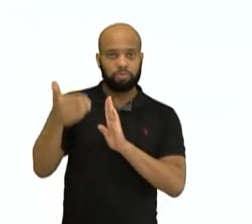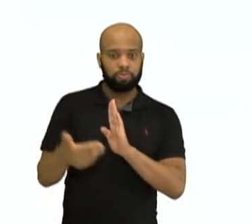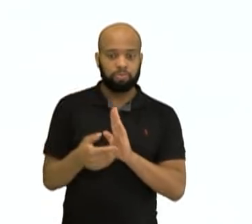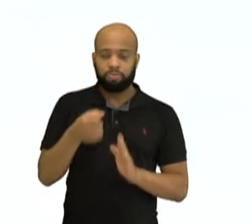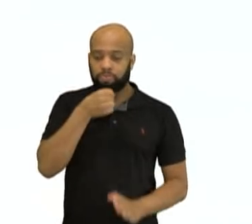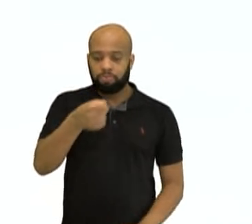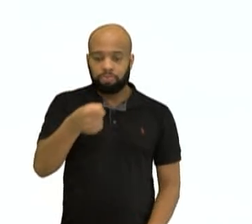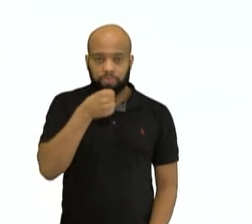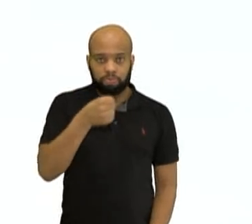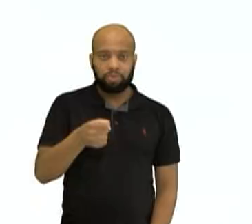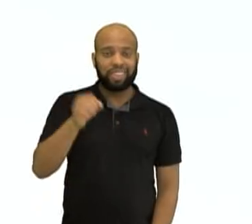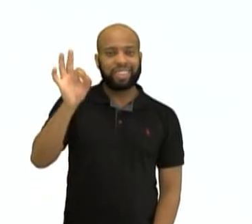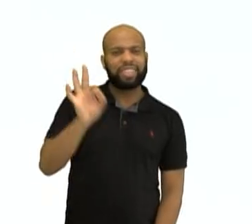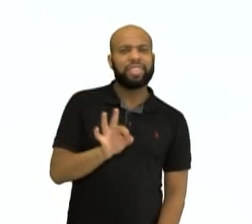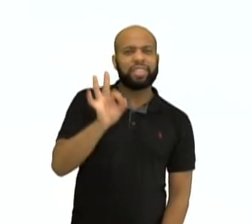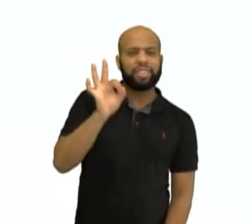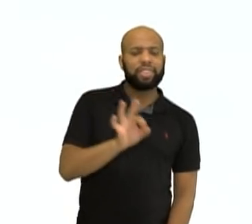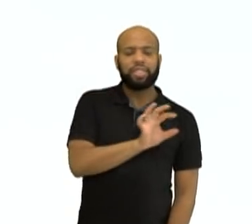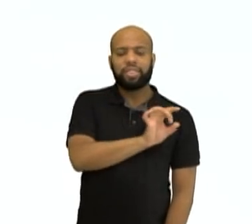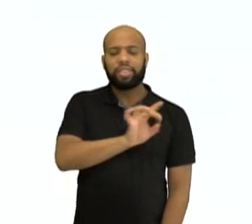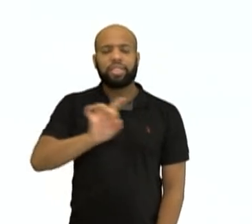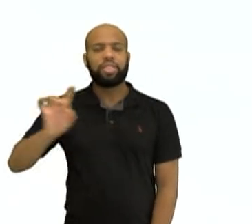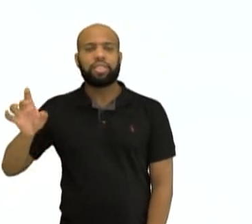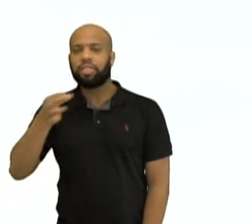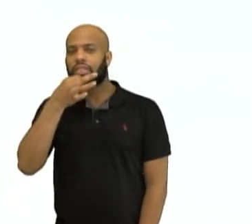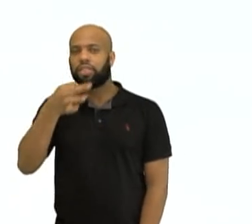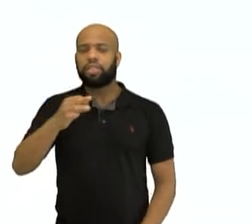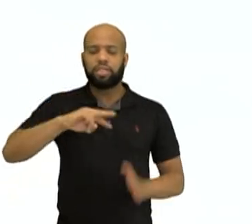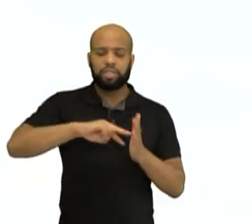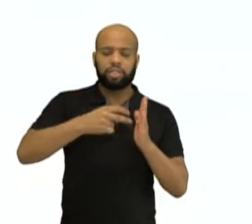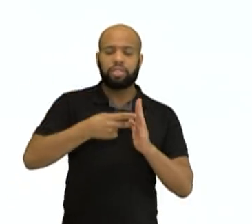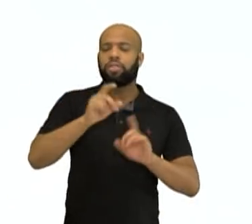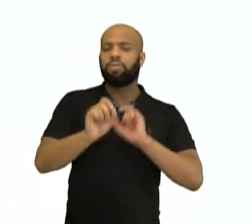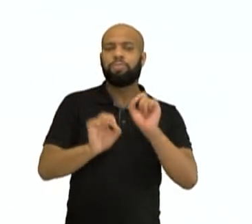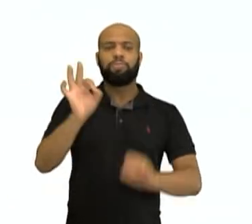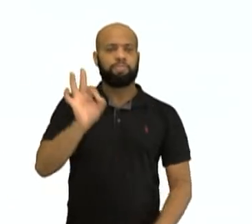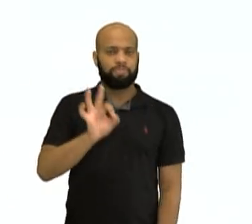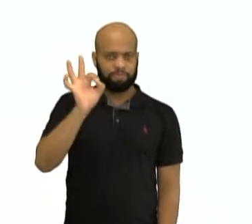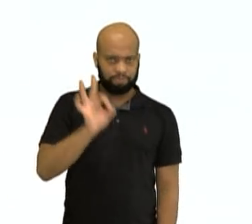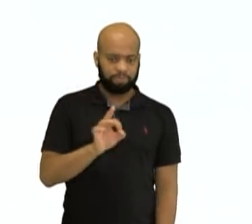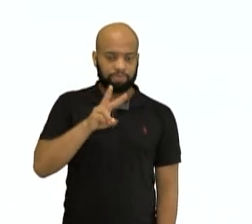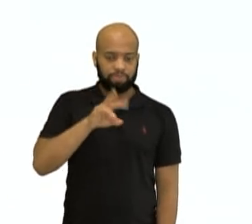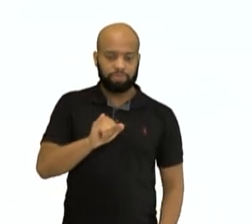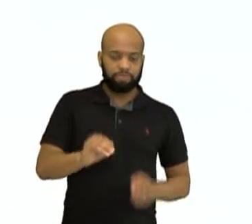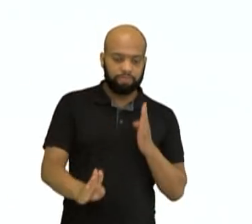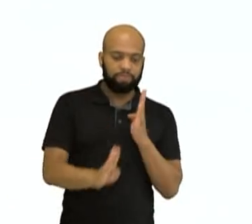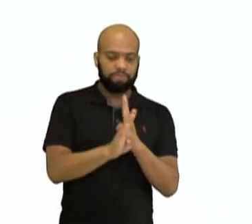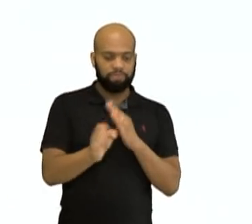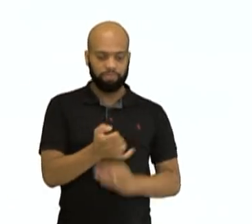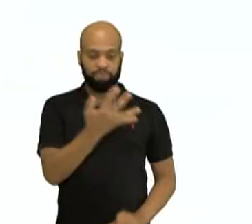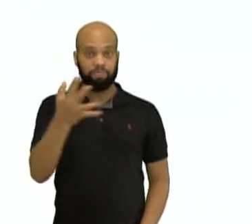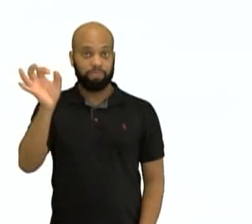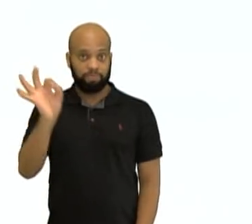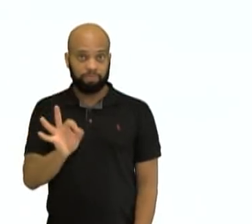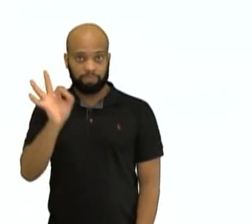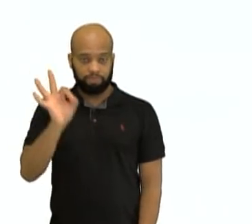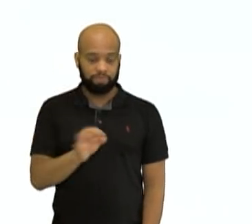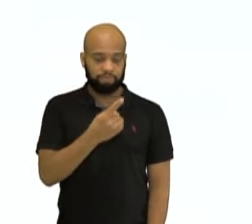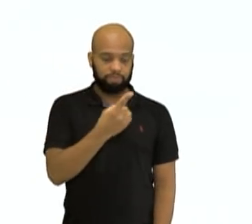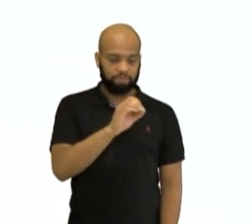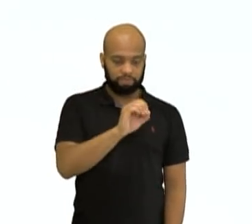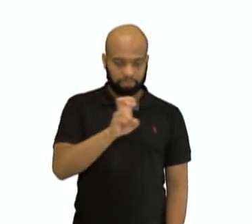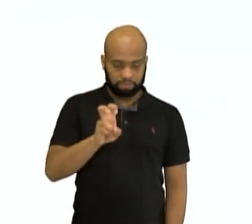taxa percentual correspondente a cada opinião. Então veja só, você vai descobrir quantos por cento representam